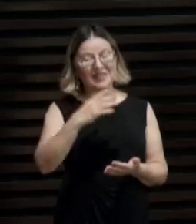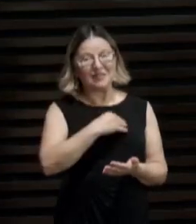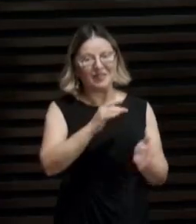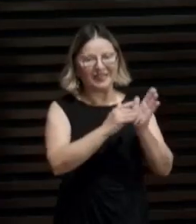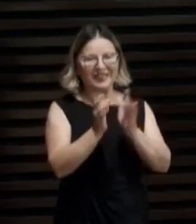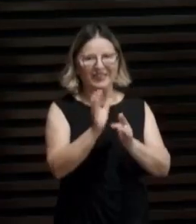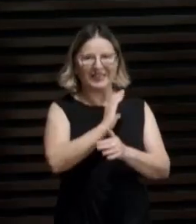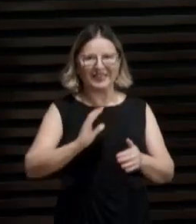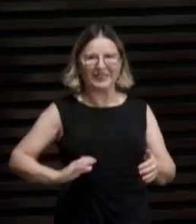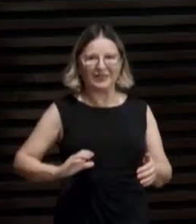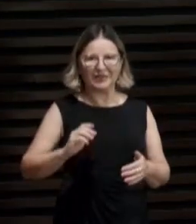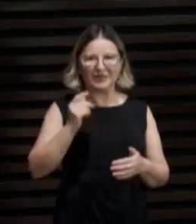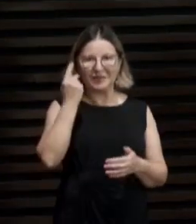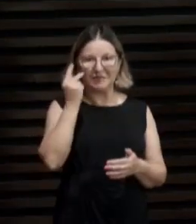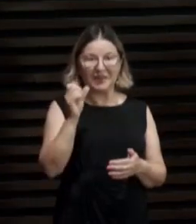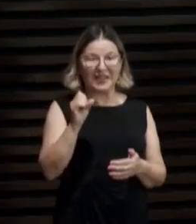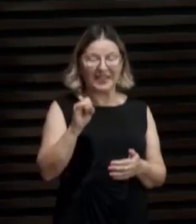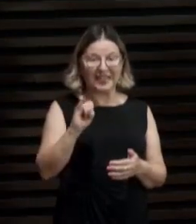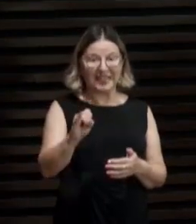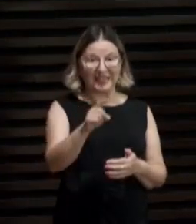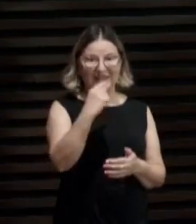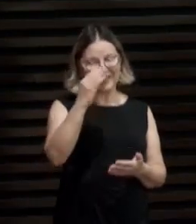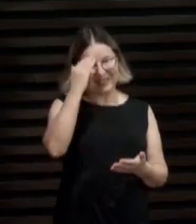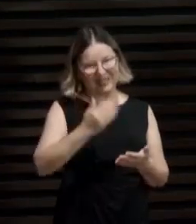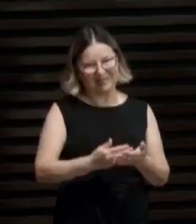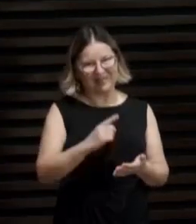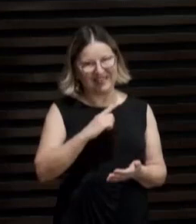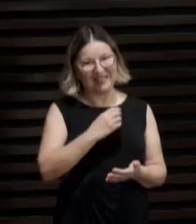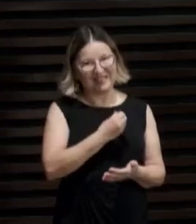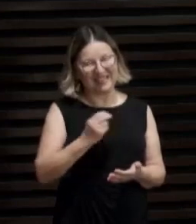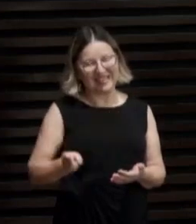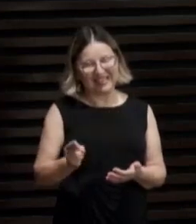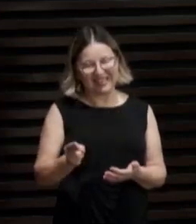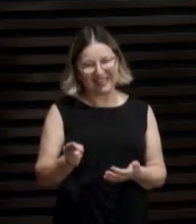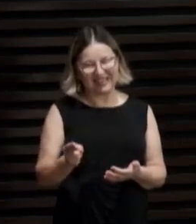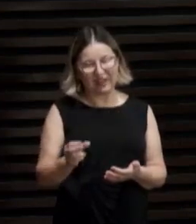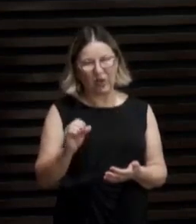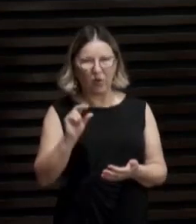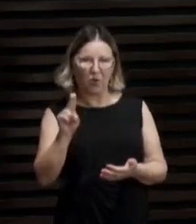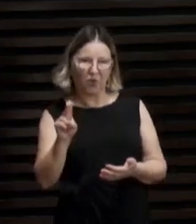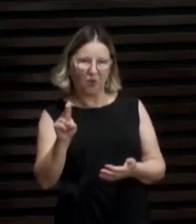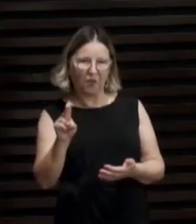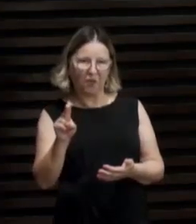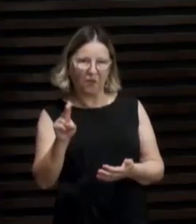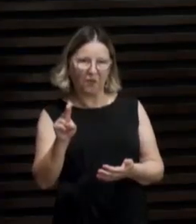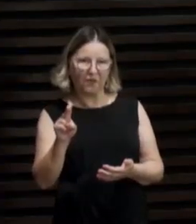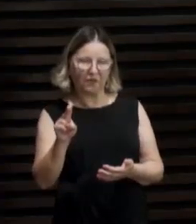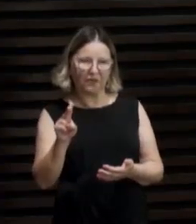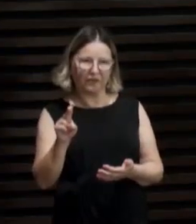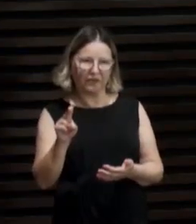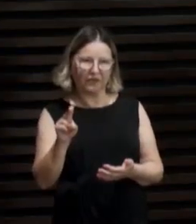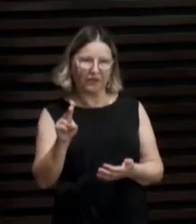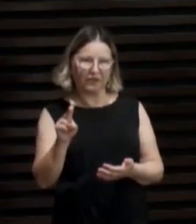que, crendo nele, tenhamos vida eterna. Ou nós vamos fazer como aqueles que dizem, Deus morreu.